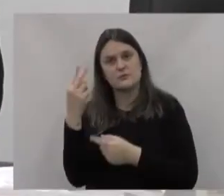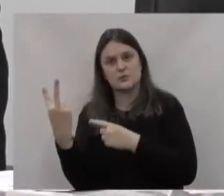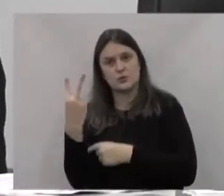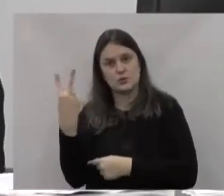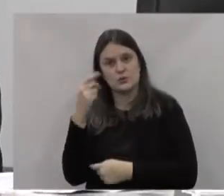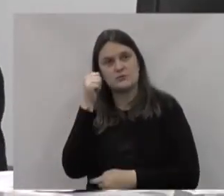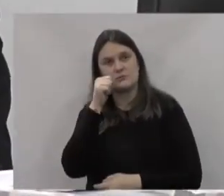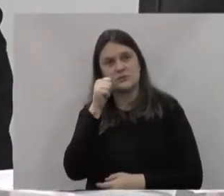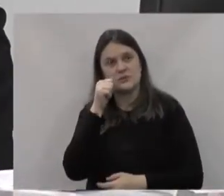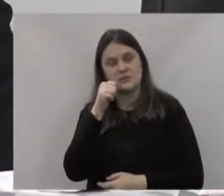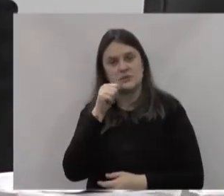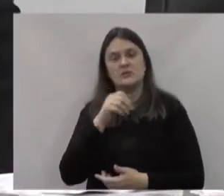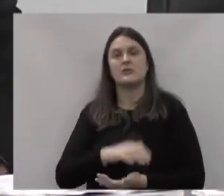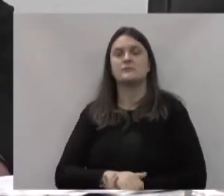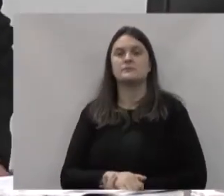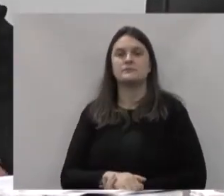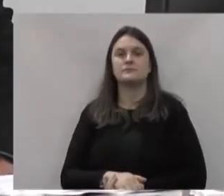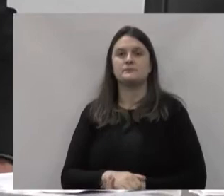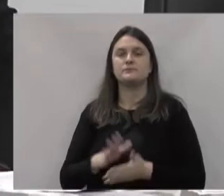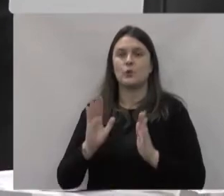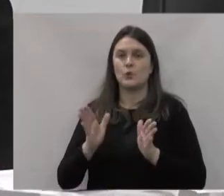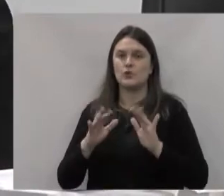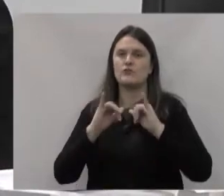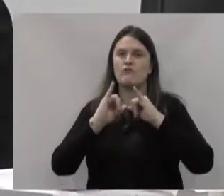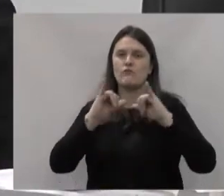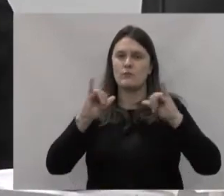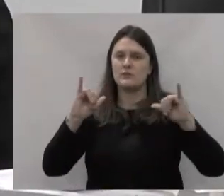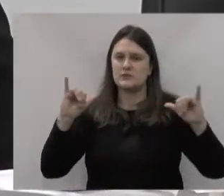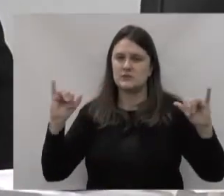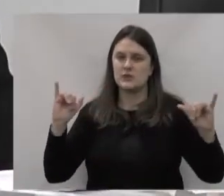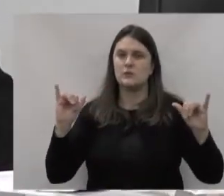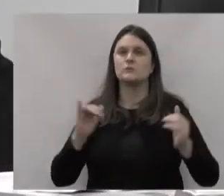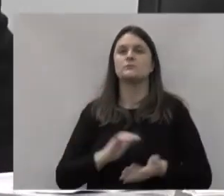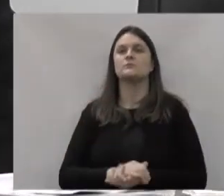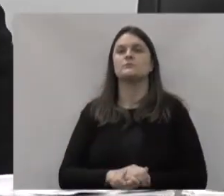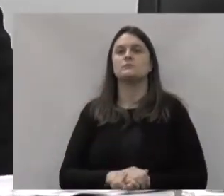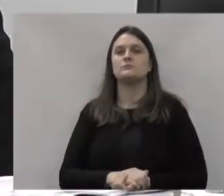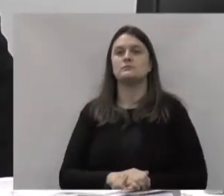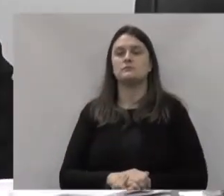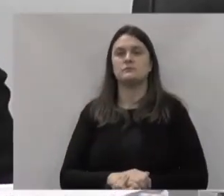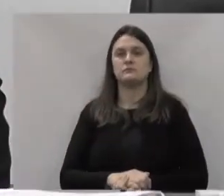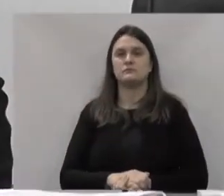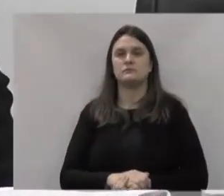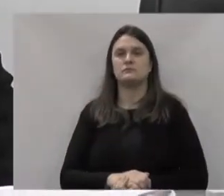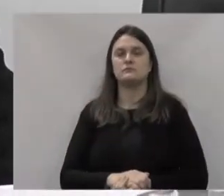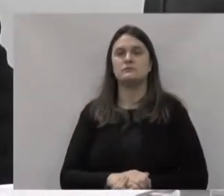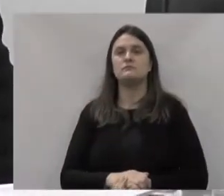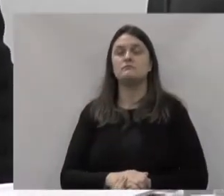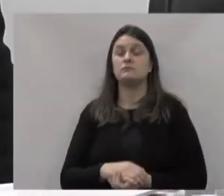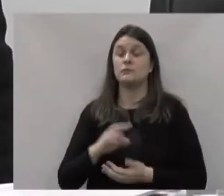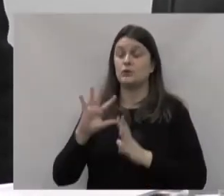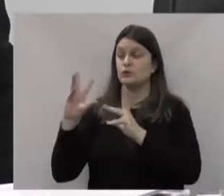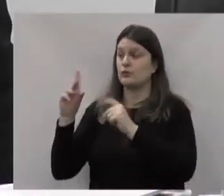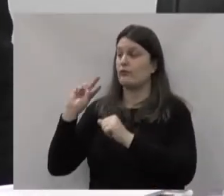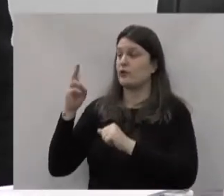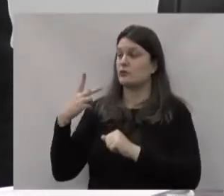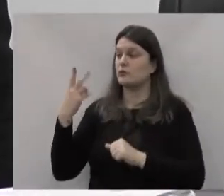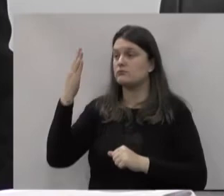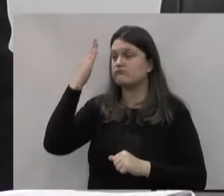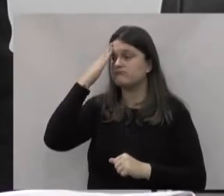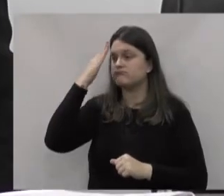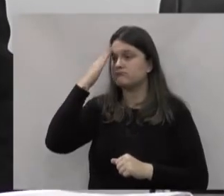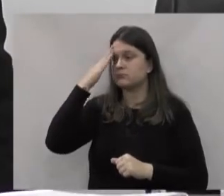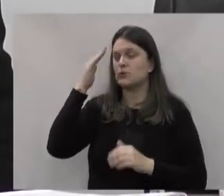Angélica, pela presteza de trazer informação sobre o tema, né? E aos vereadores